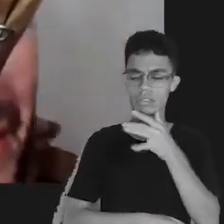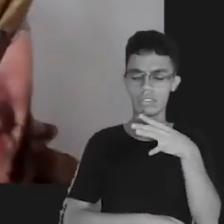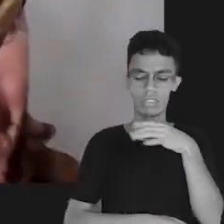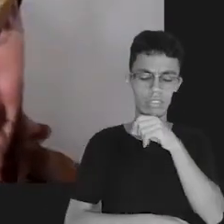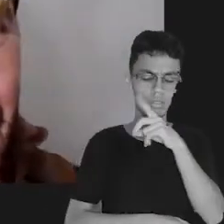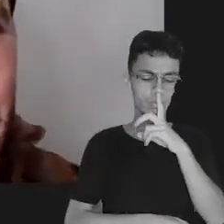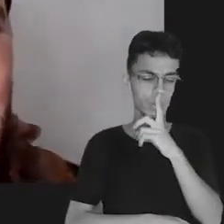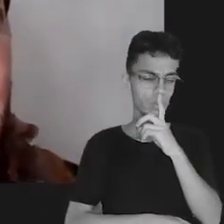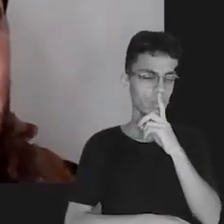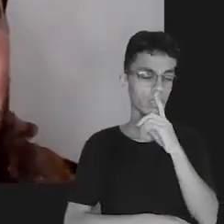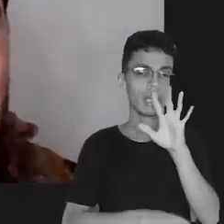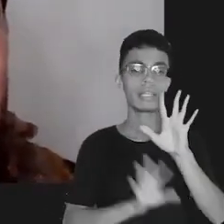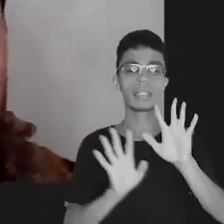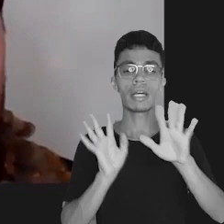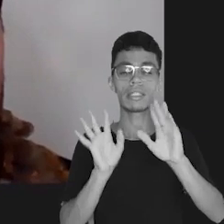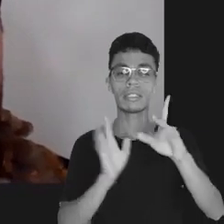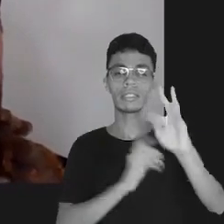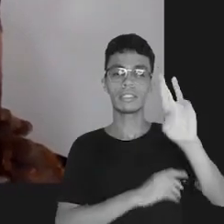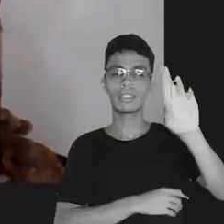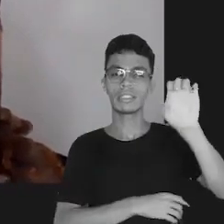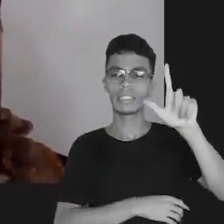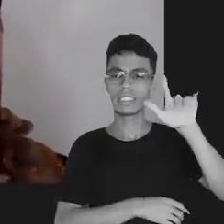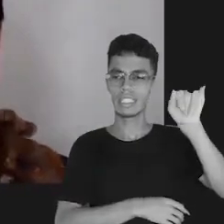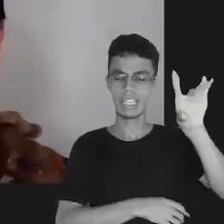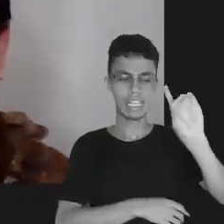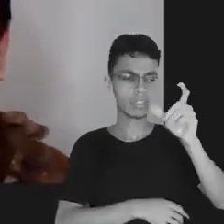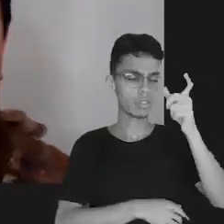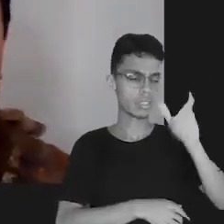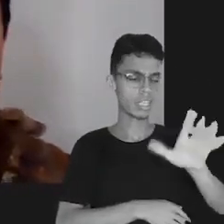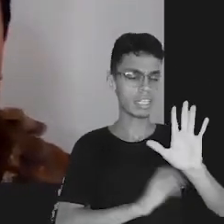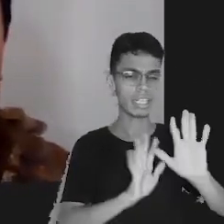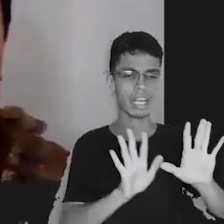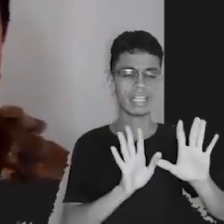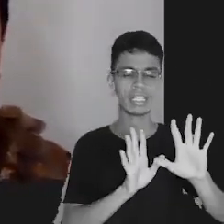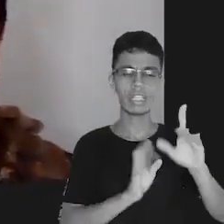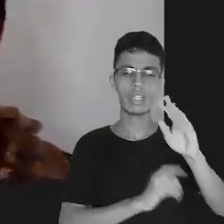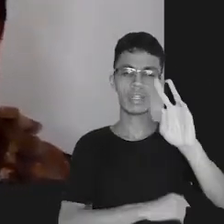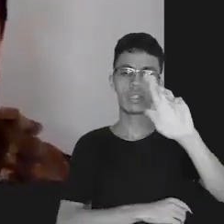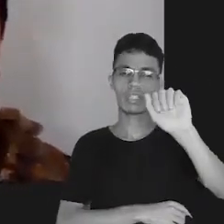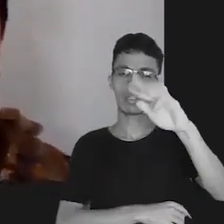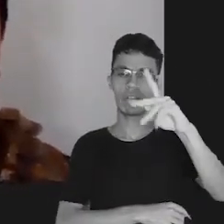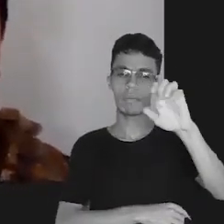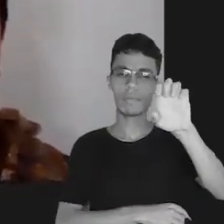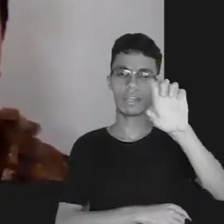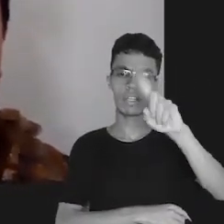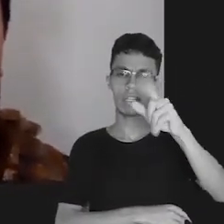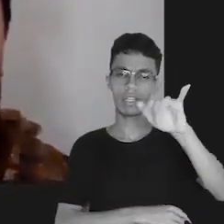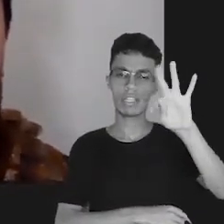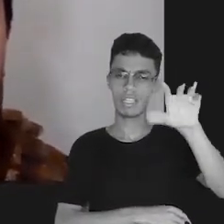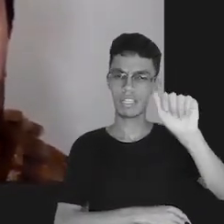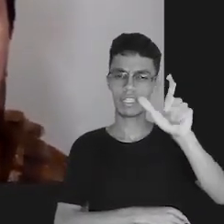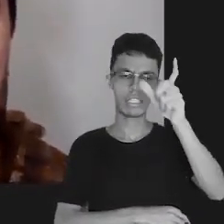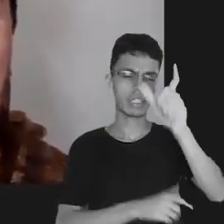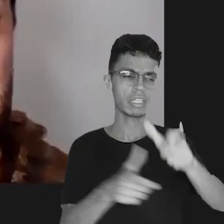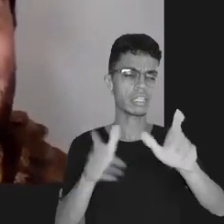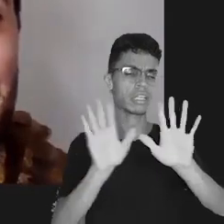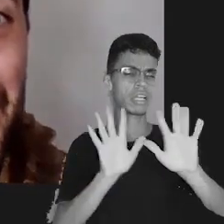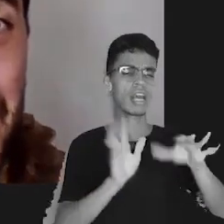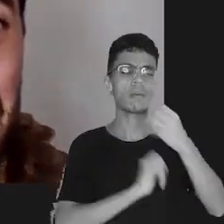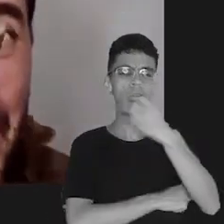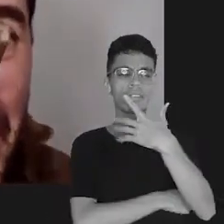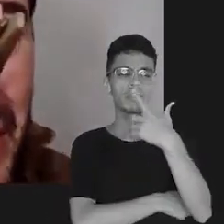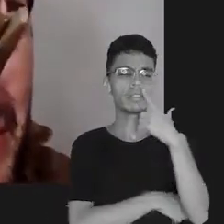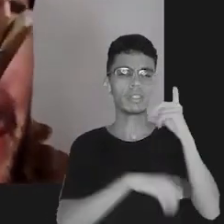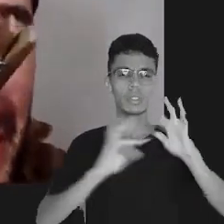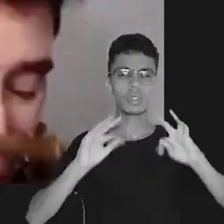Bem. O prelado está? Assim. E o trapezista? Está aí? Bem.